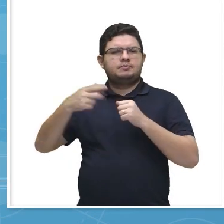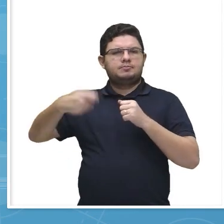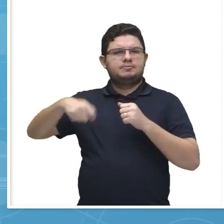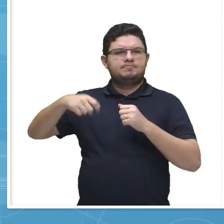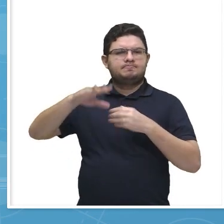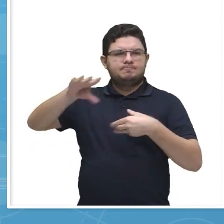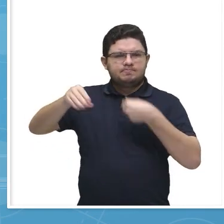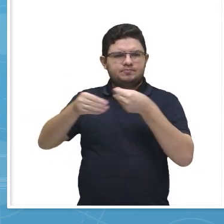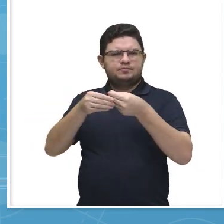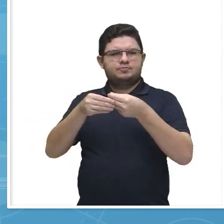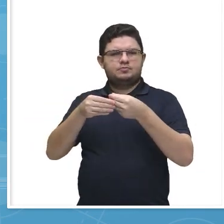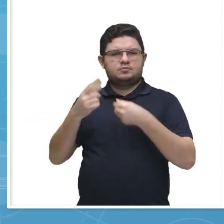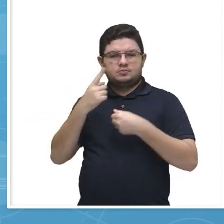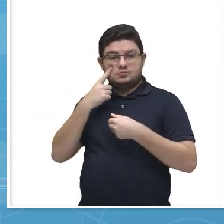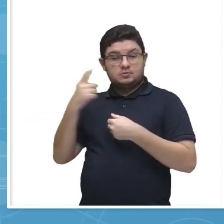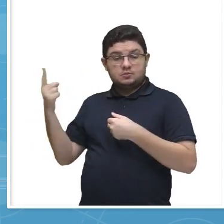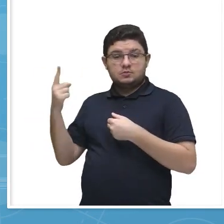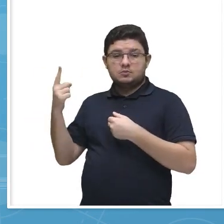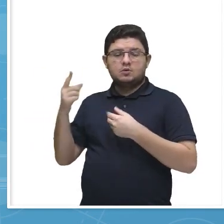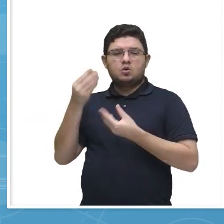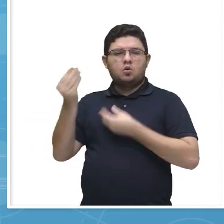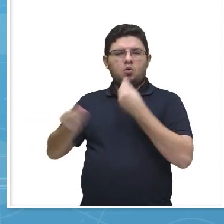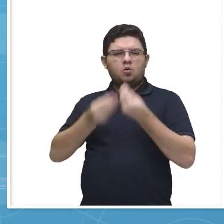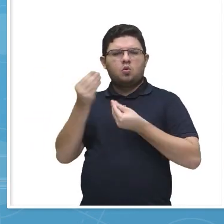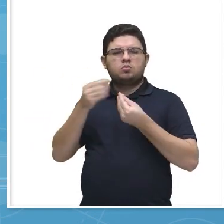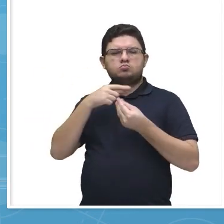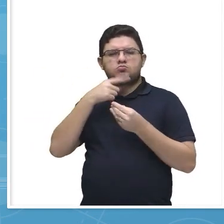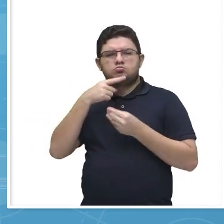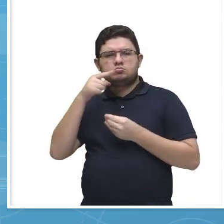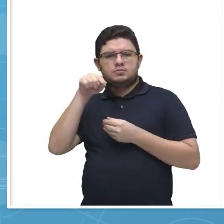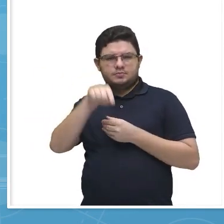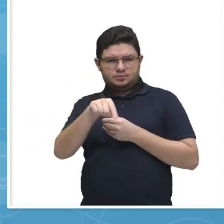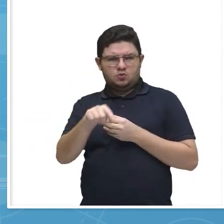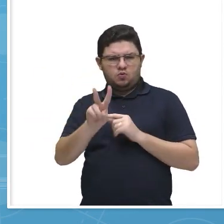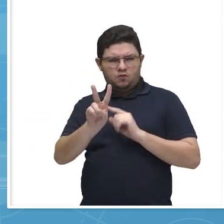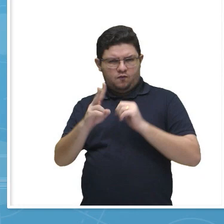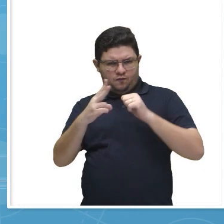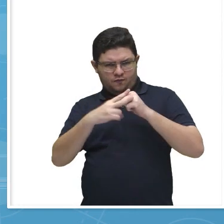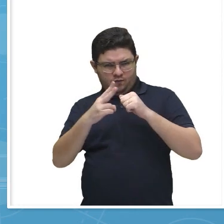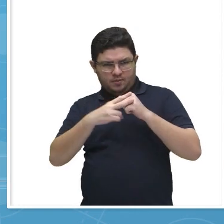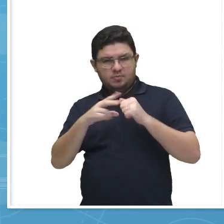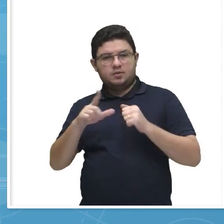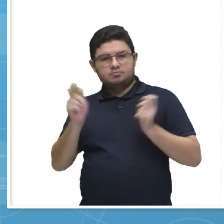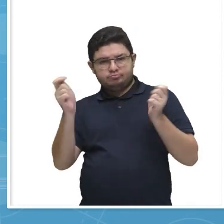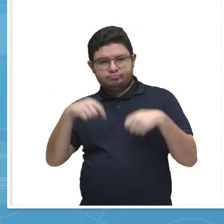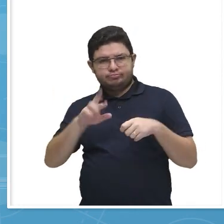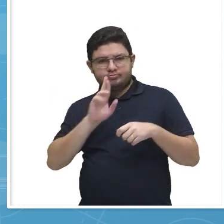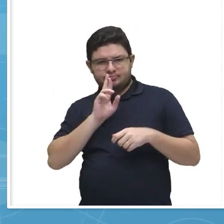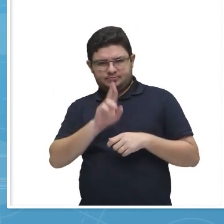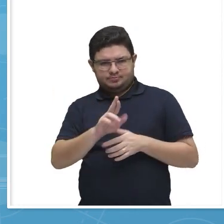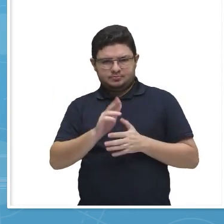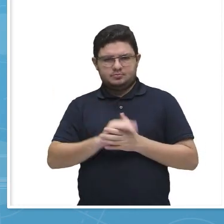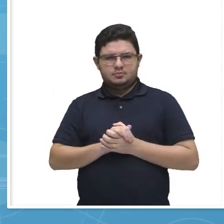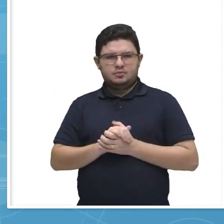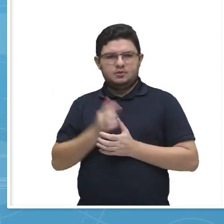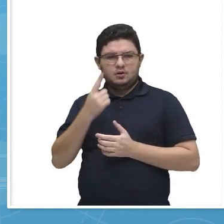transitivo indireto, fazemos a pergunta ao verbo e temos a resposta de quê? Ok? Olha o exemplo